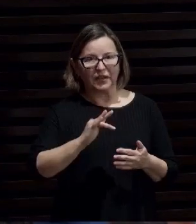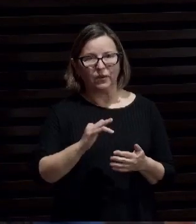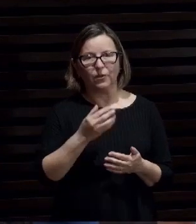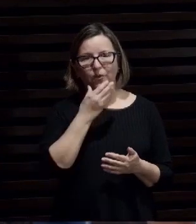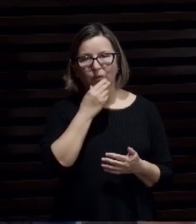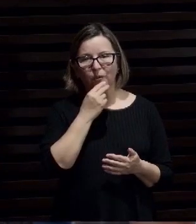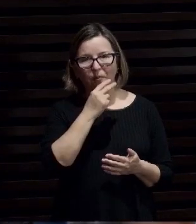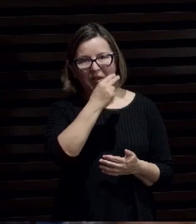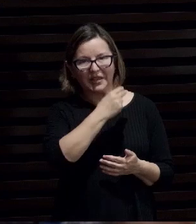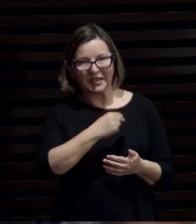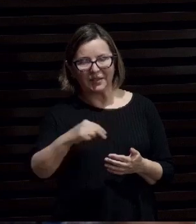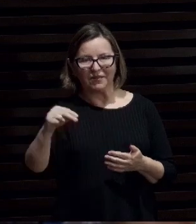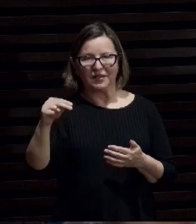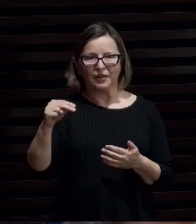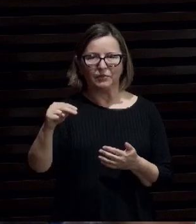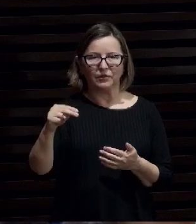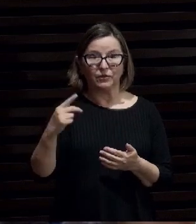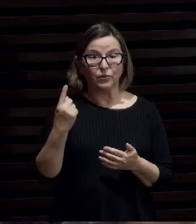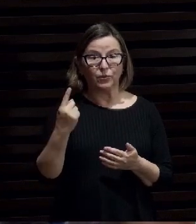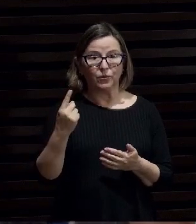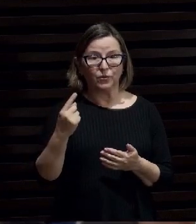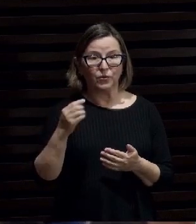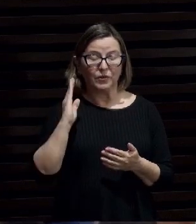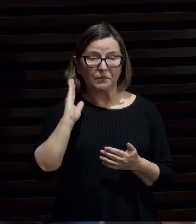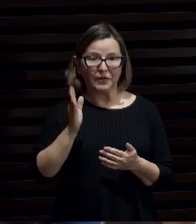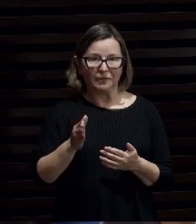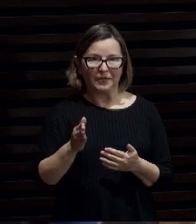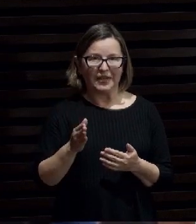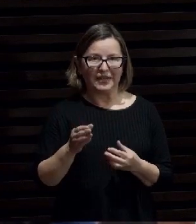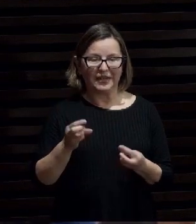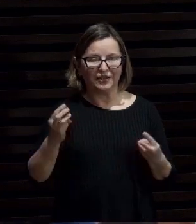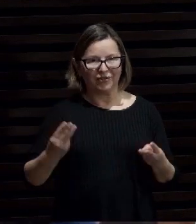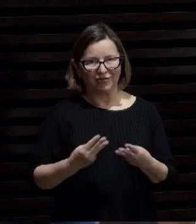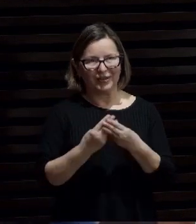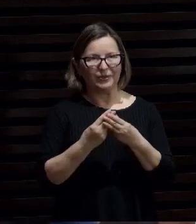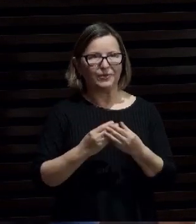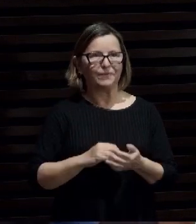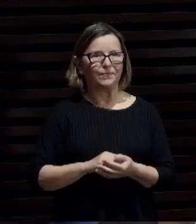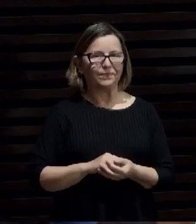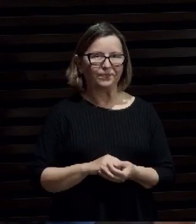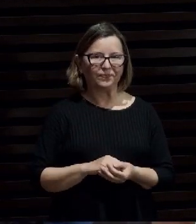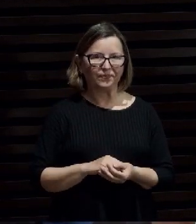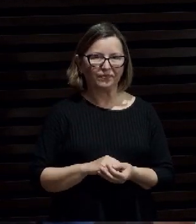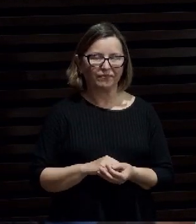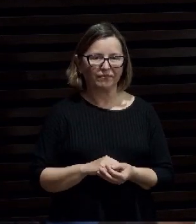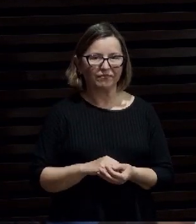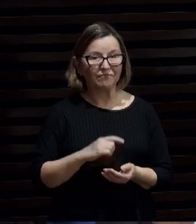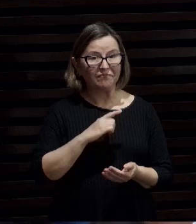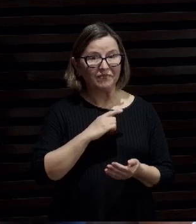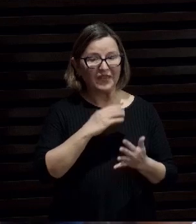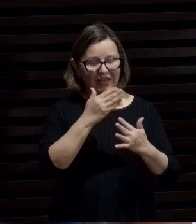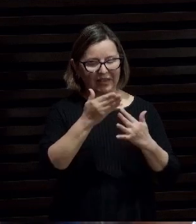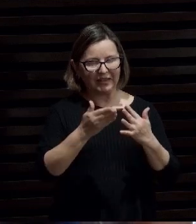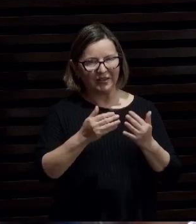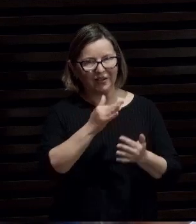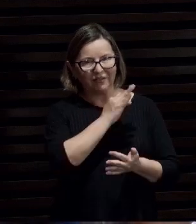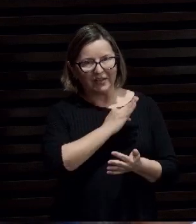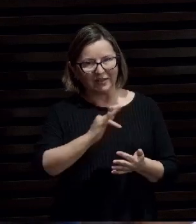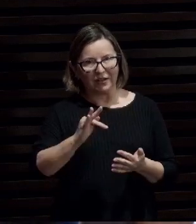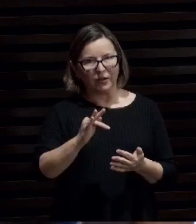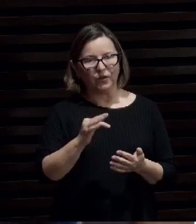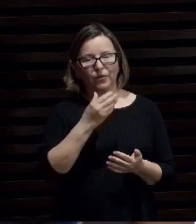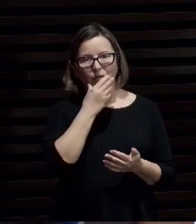chamado Nicodemos, um dos principais dos judeus. Havia entre os fariseus um homem